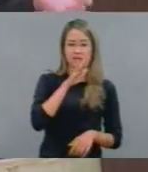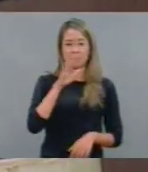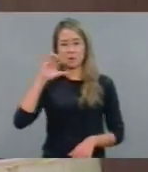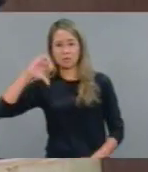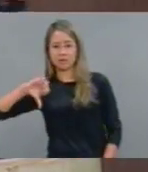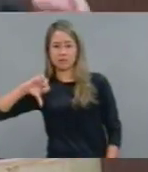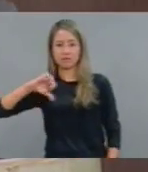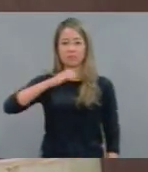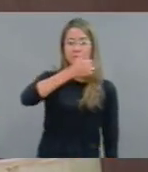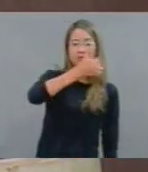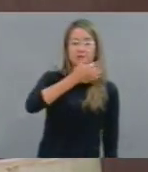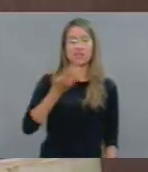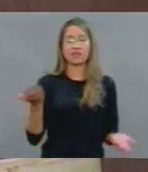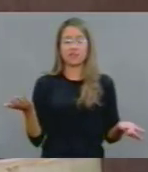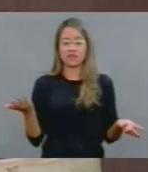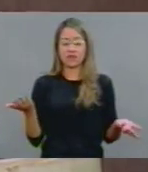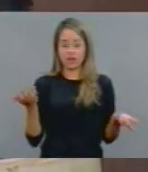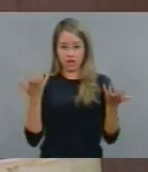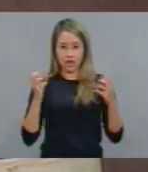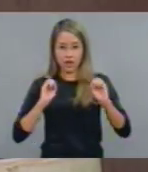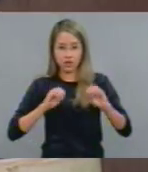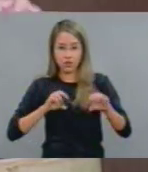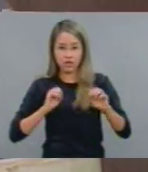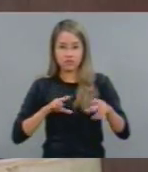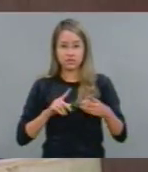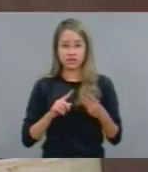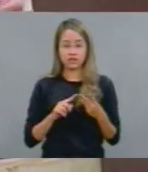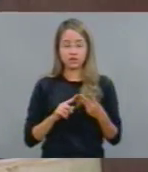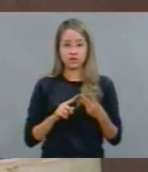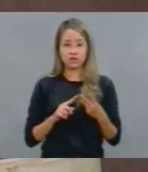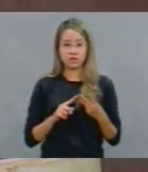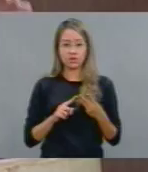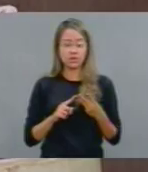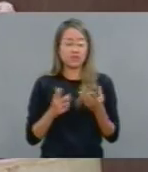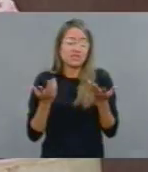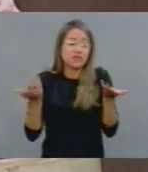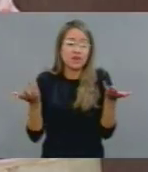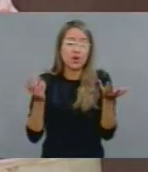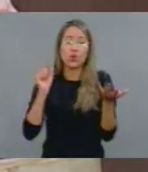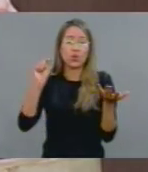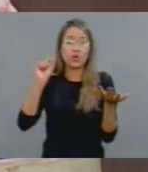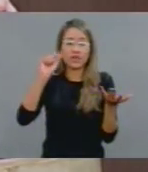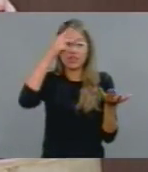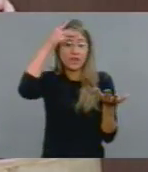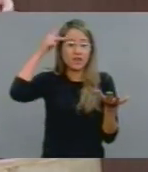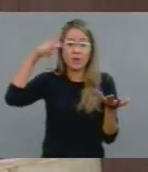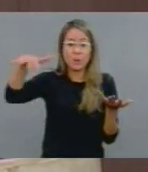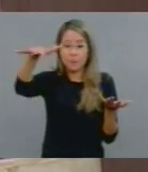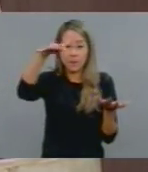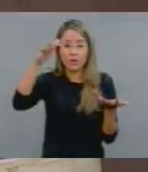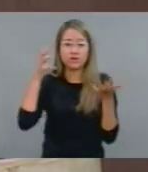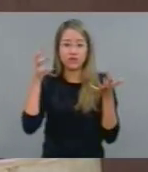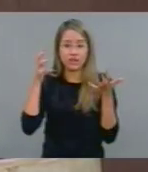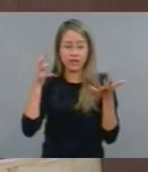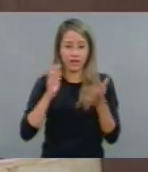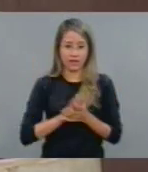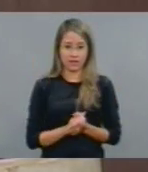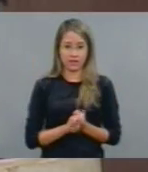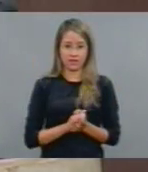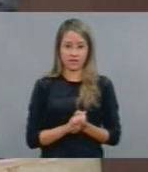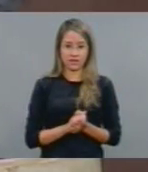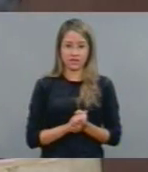Mais educação pública ou menos educação pública? É isto que está em jogo. O grande